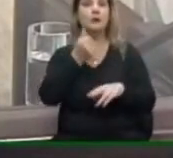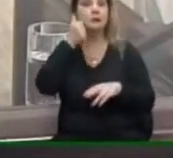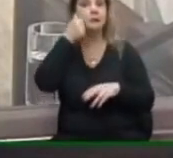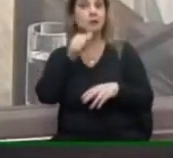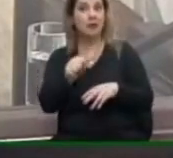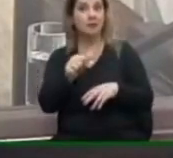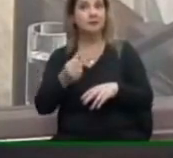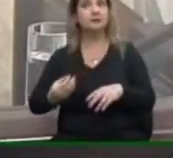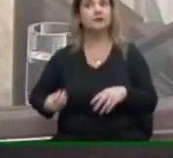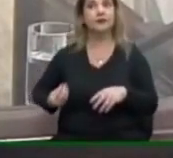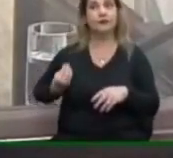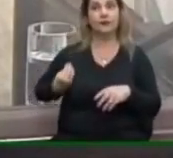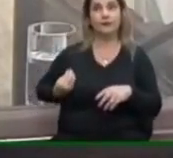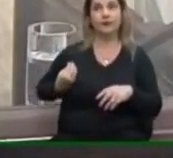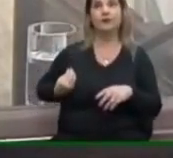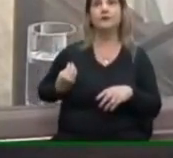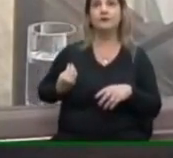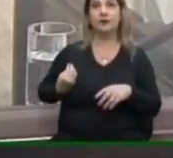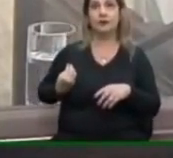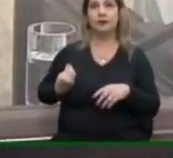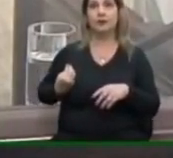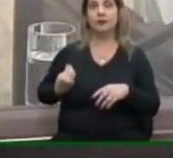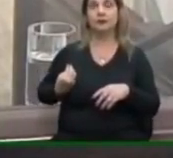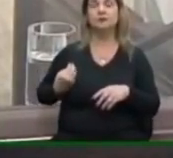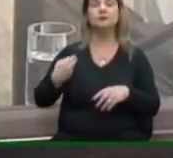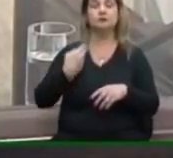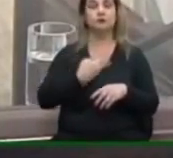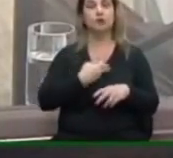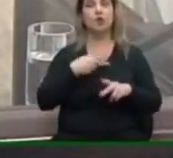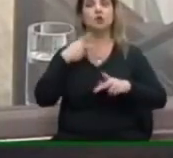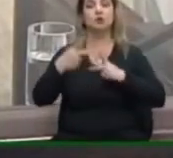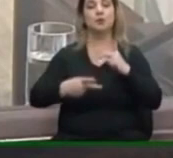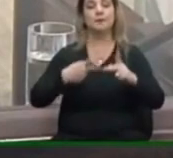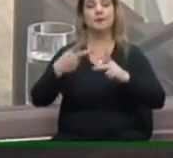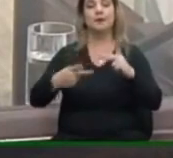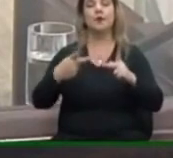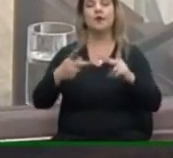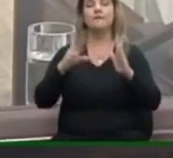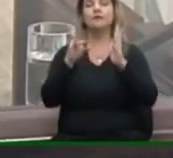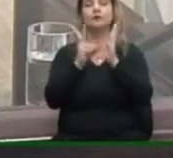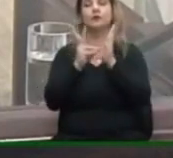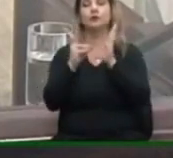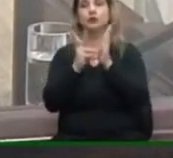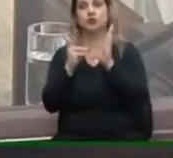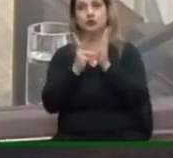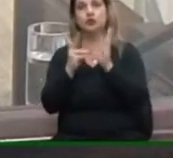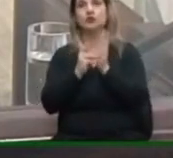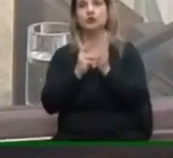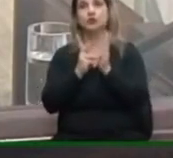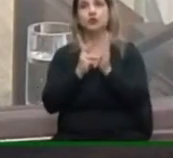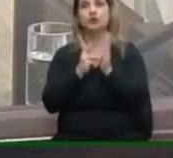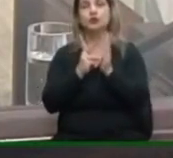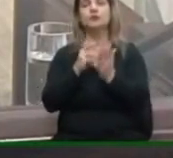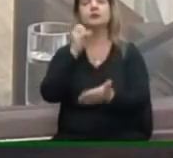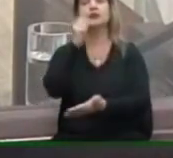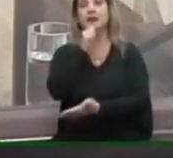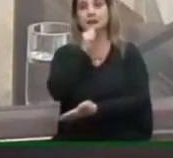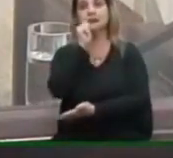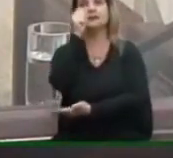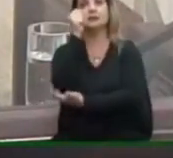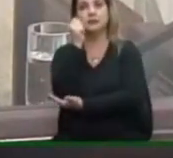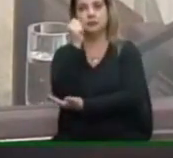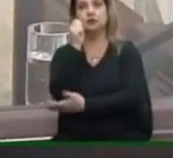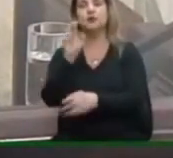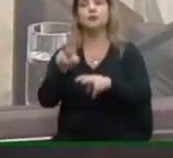e mulheres que sobreviveram e tá aí o nosso povo Guarani nosso povo kaigang que a duras penas resistir